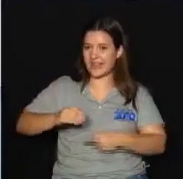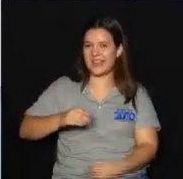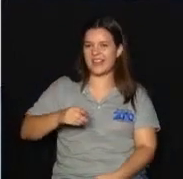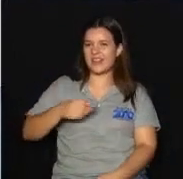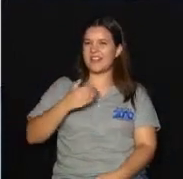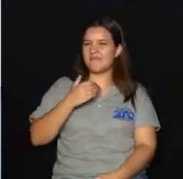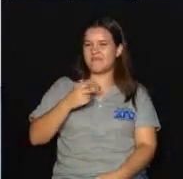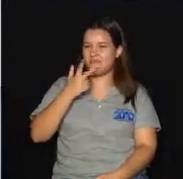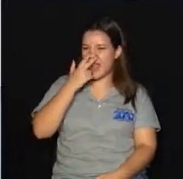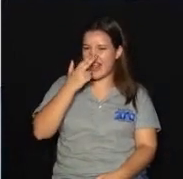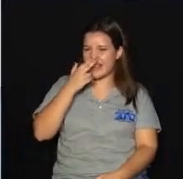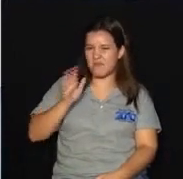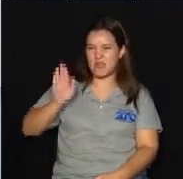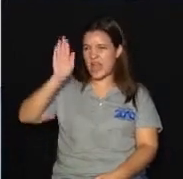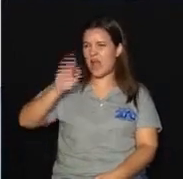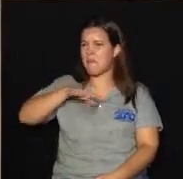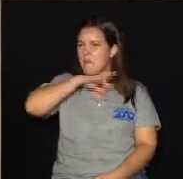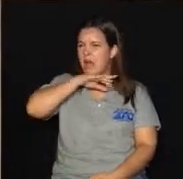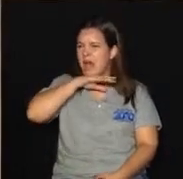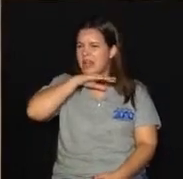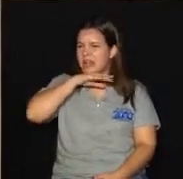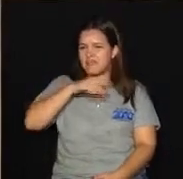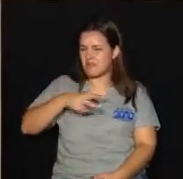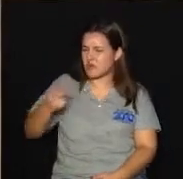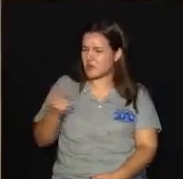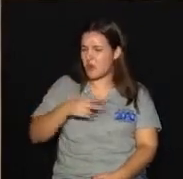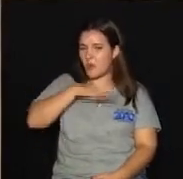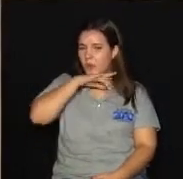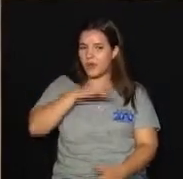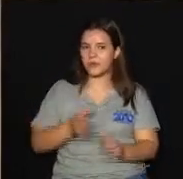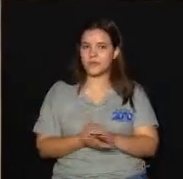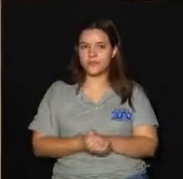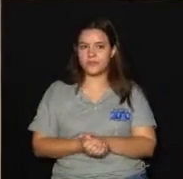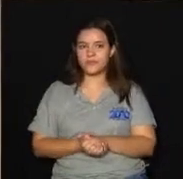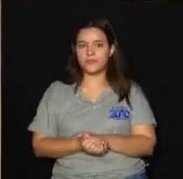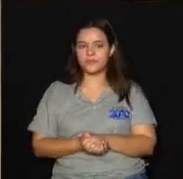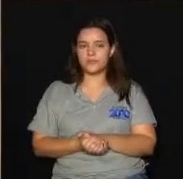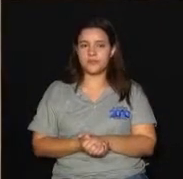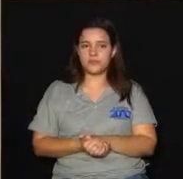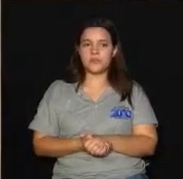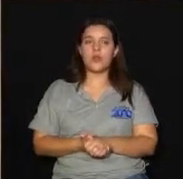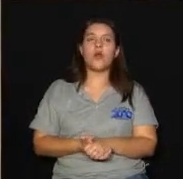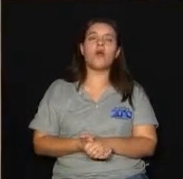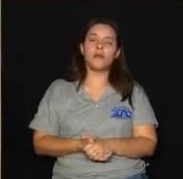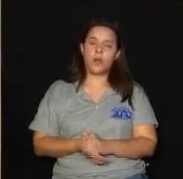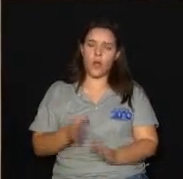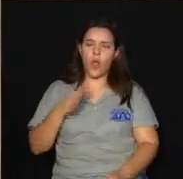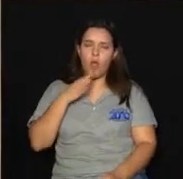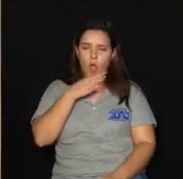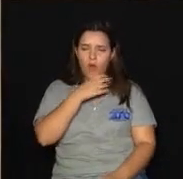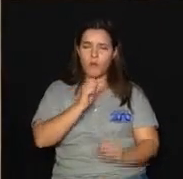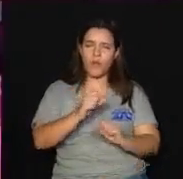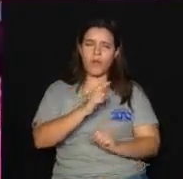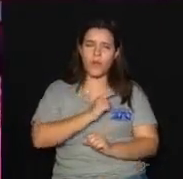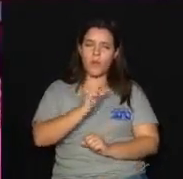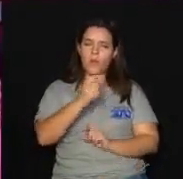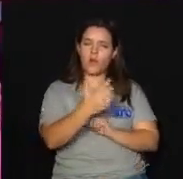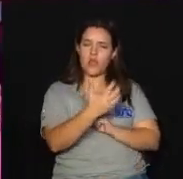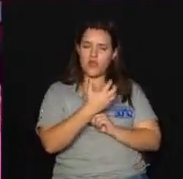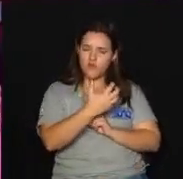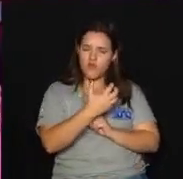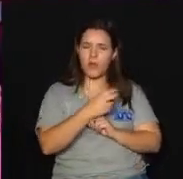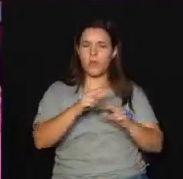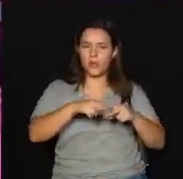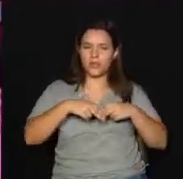vou votar em ninguém, você acha que é o principal? Sem dúvida. É óbvio que pode ter algum número aí